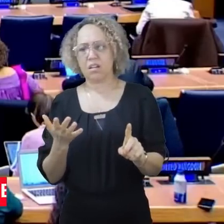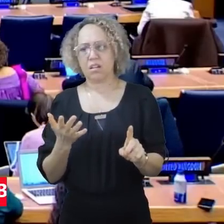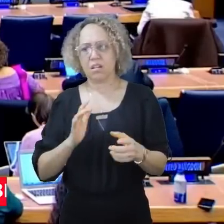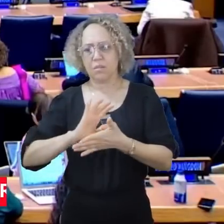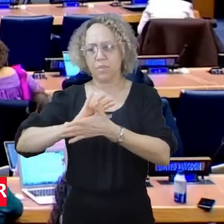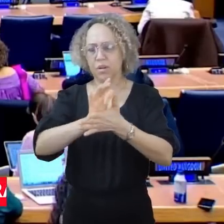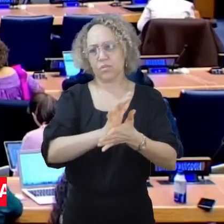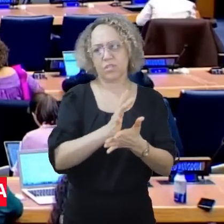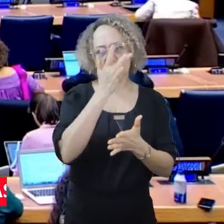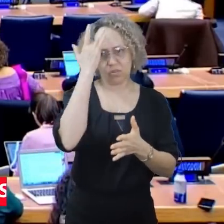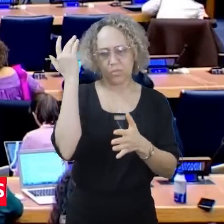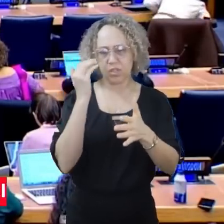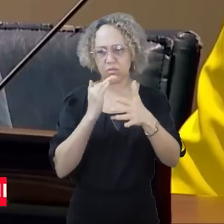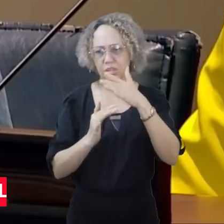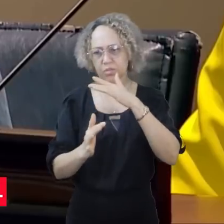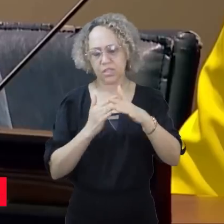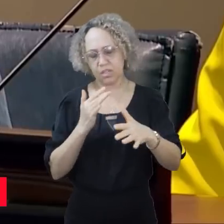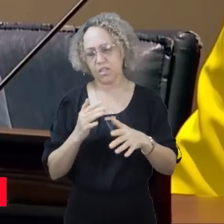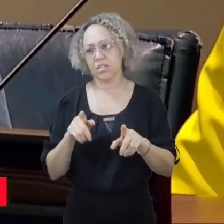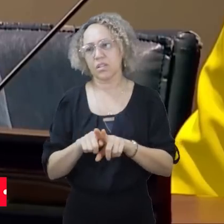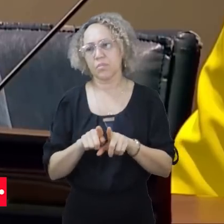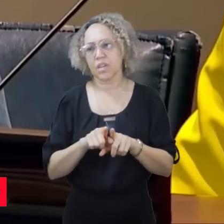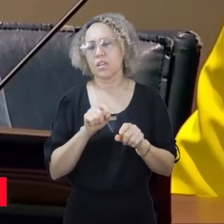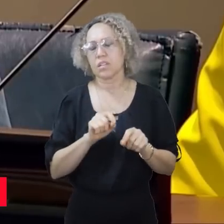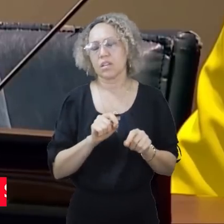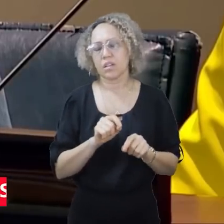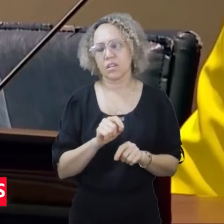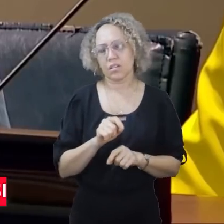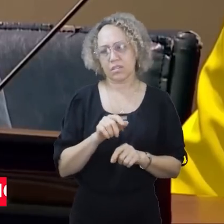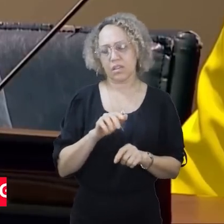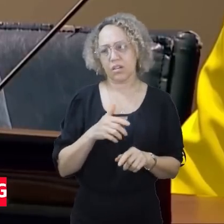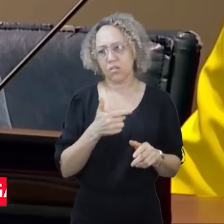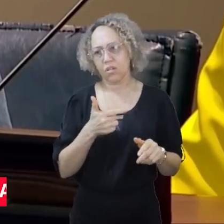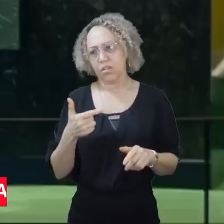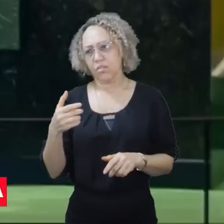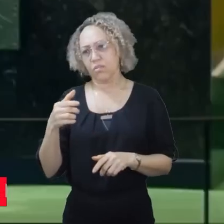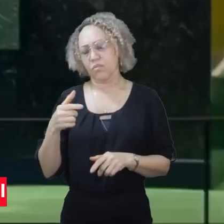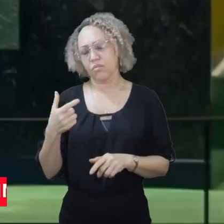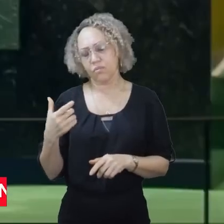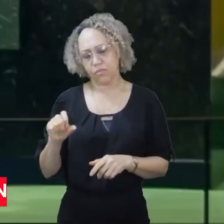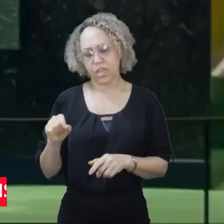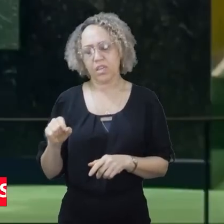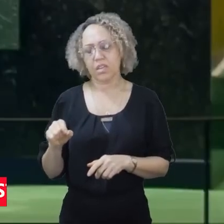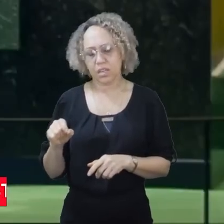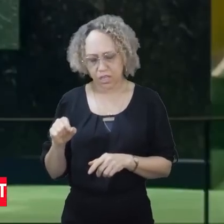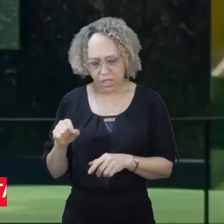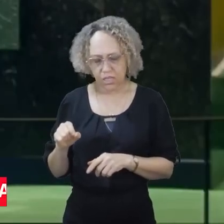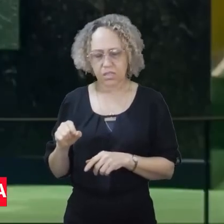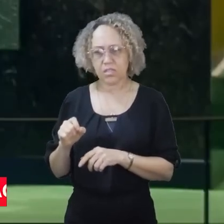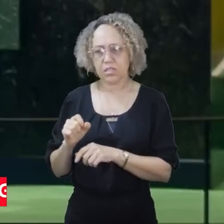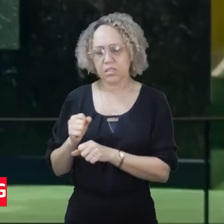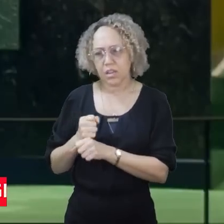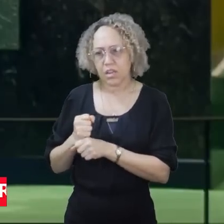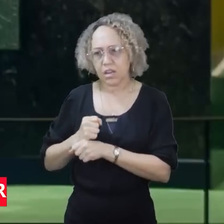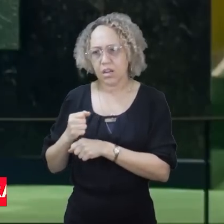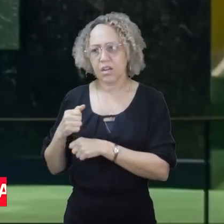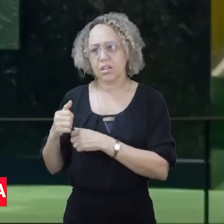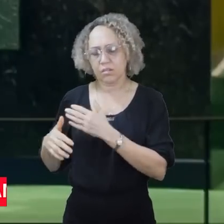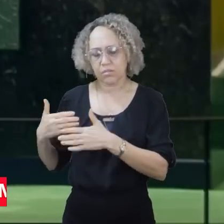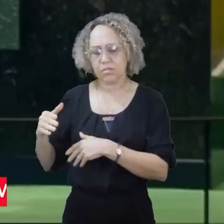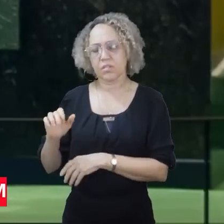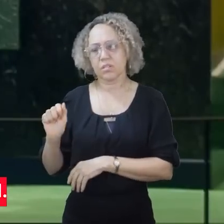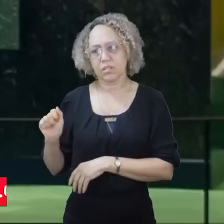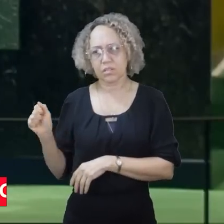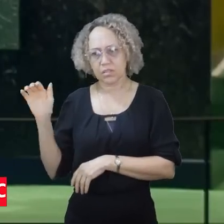das ações da segunda década internacional de afrodescendentes. A ministra da Igualdade Racial, Aniele